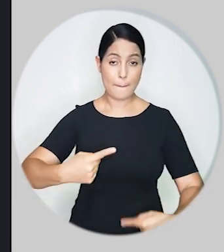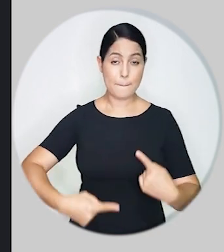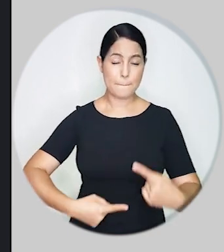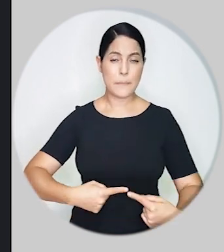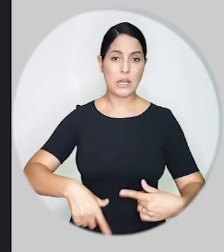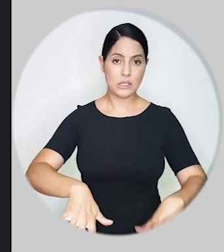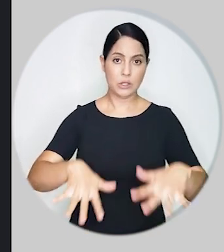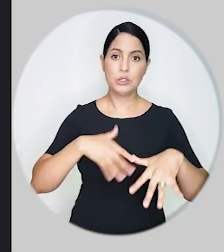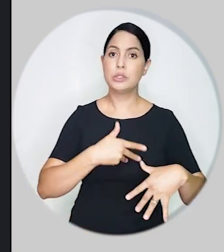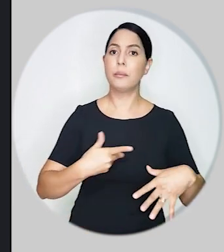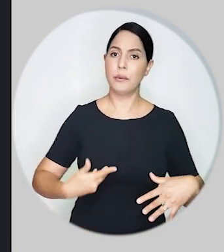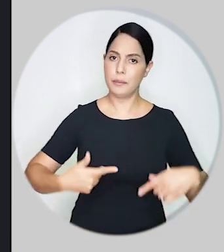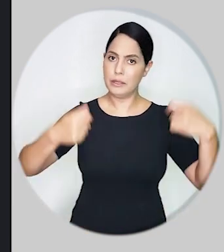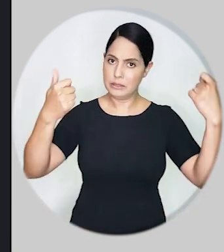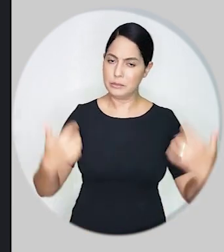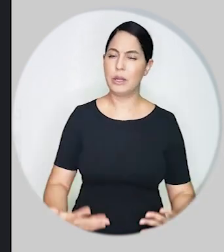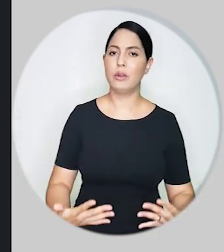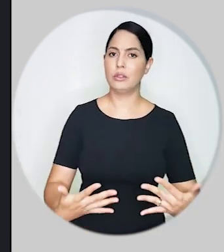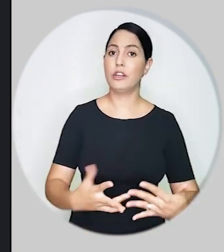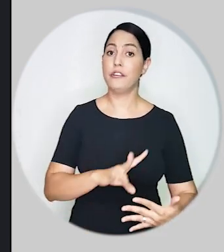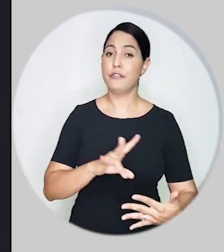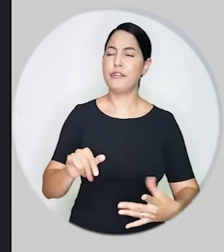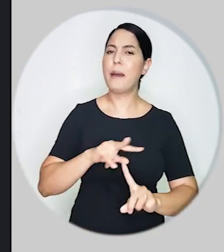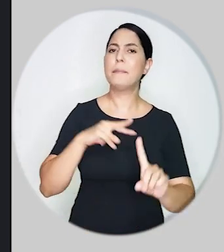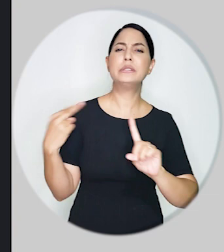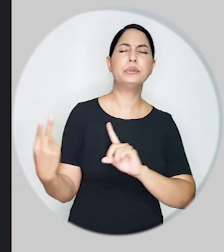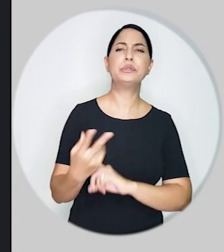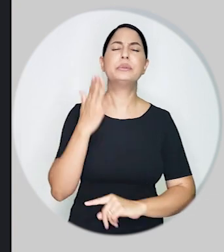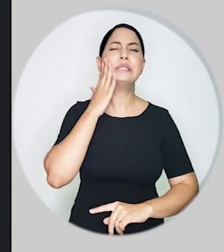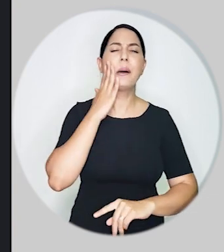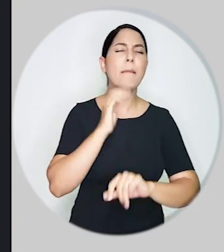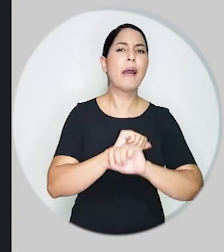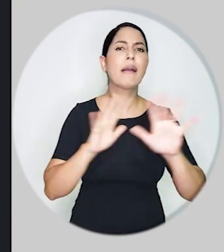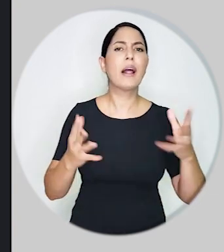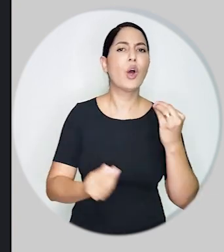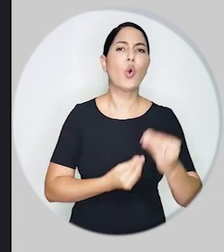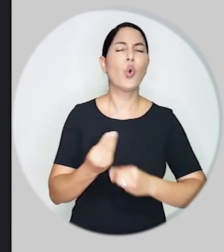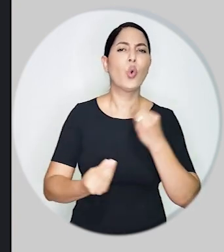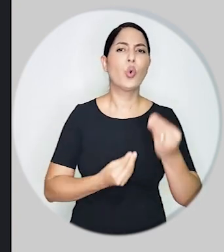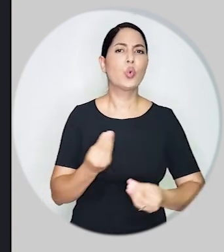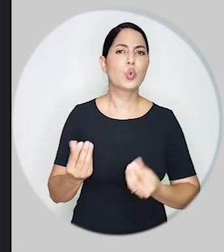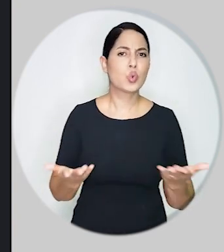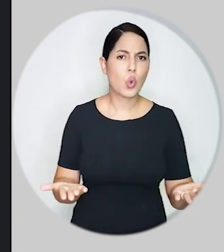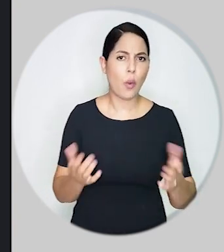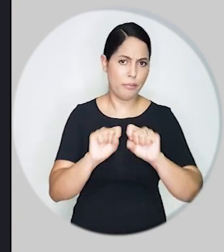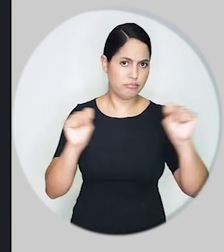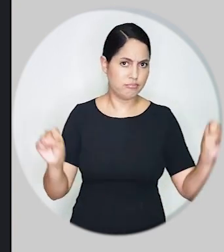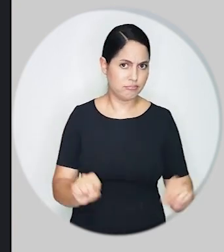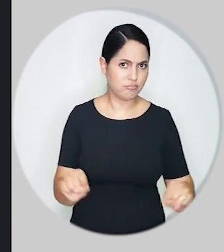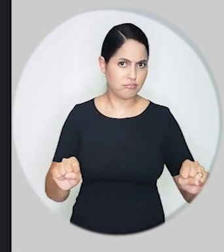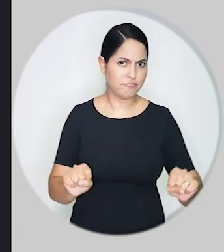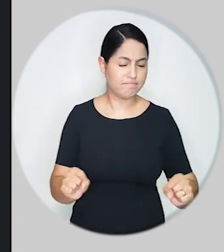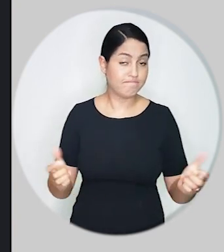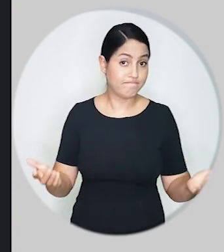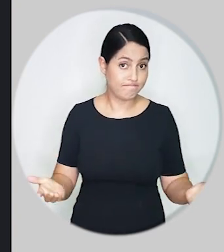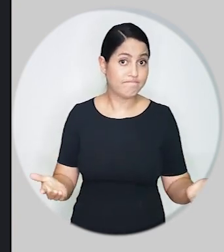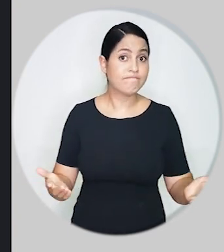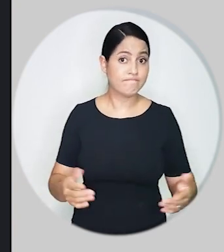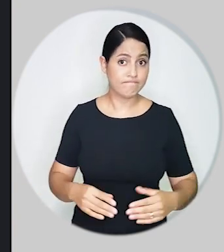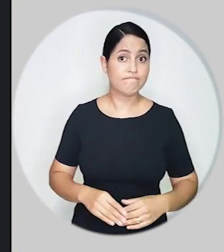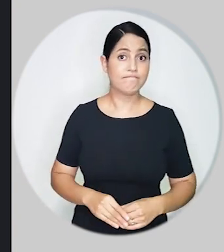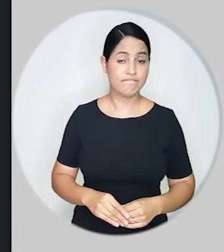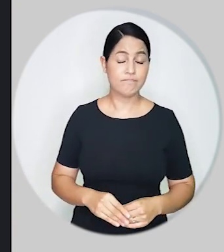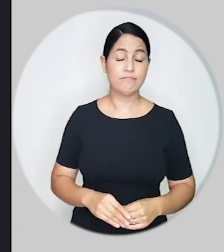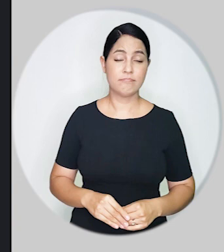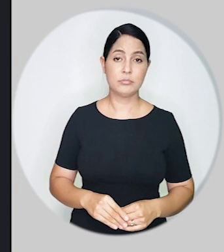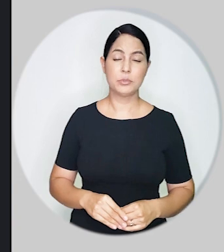na audiência pública, ficou decidido que será traçada uma perspectiva do momento em que estará efetivamente em funcionamento o Sistema